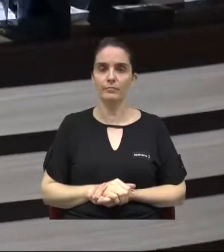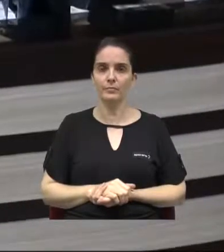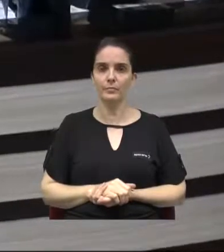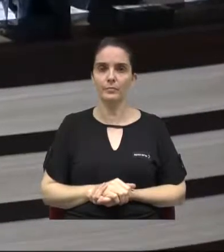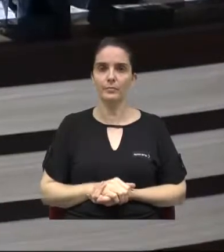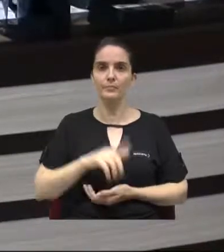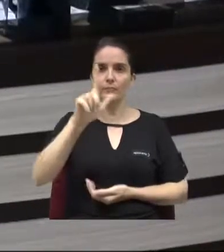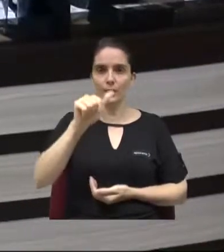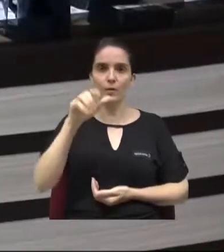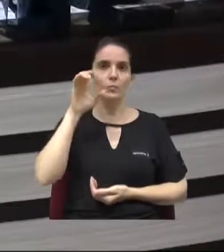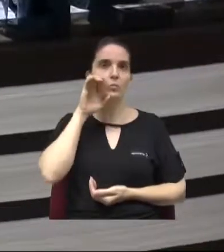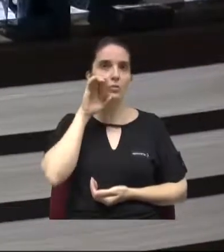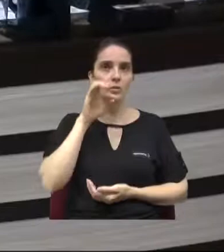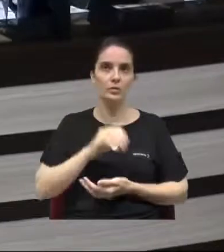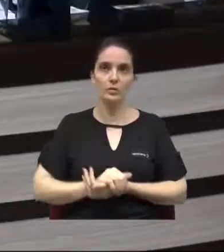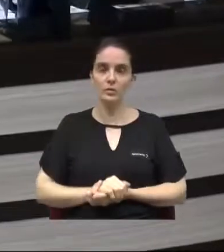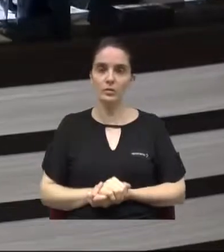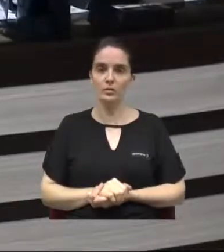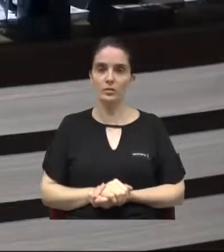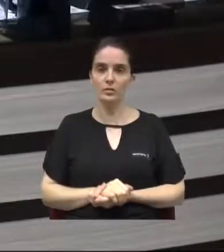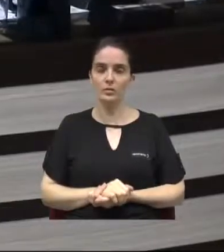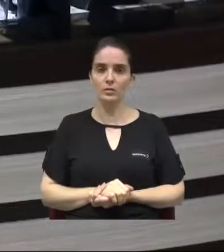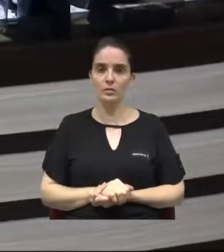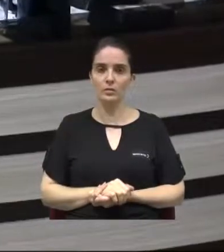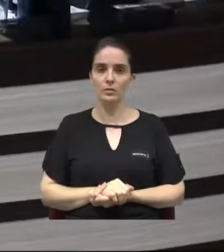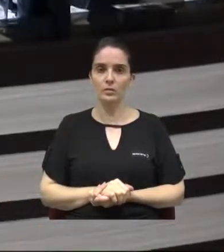Vereadora Constância.